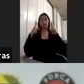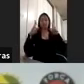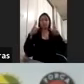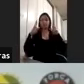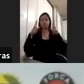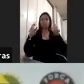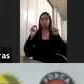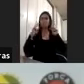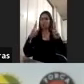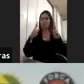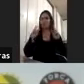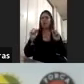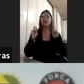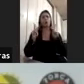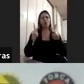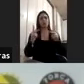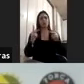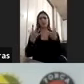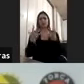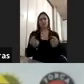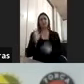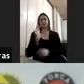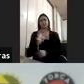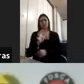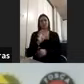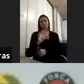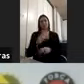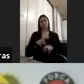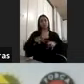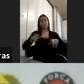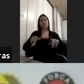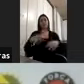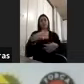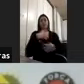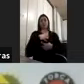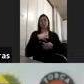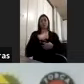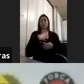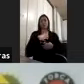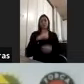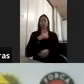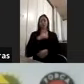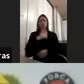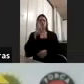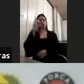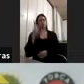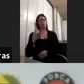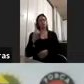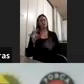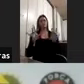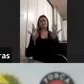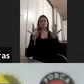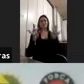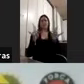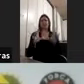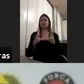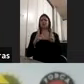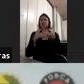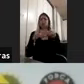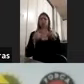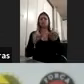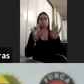por 747. Queremos que eles sejam assim, demitidos com humanidade, que é o que todo mundo espera e que é o que eles não fizeram.